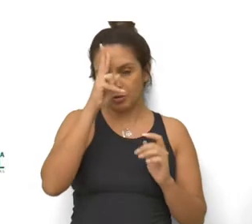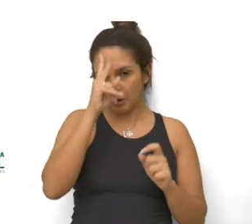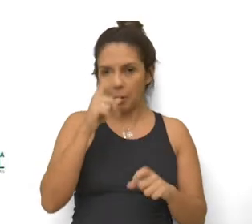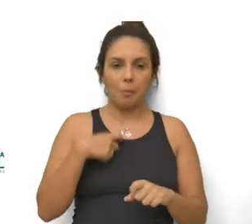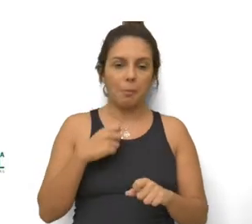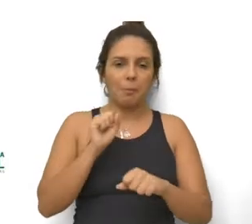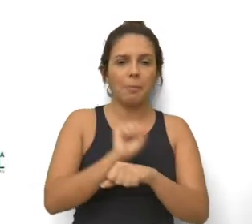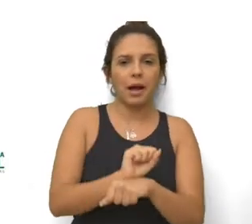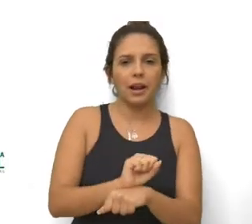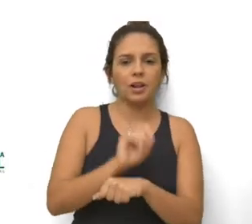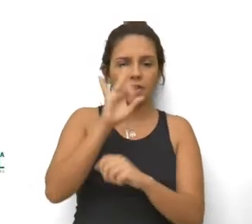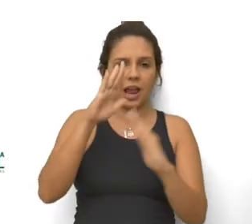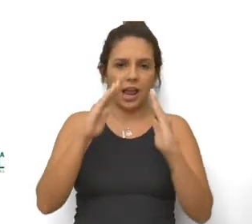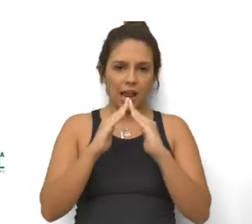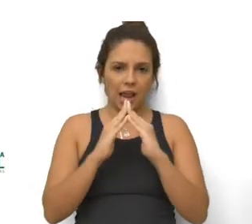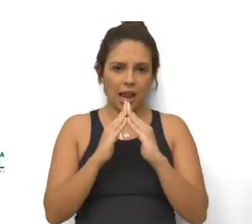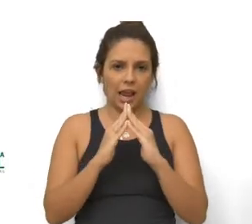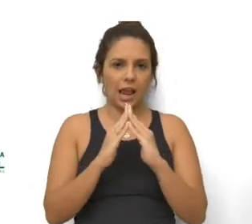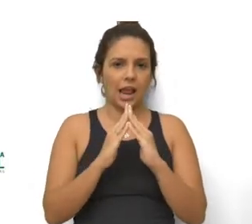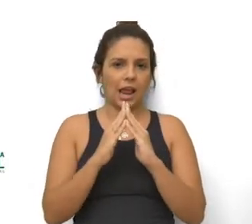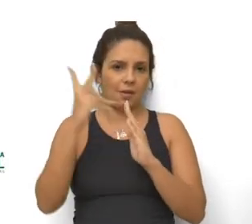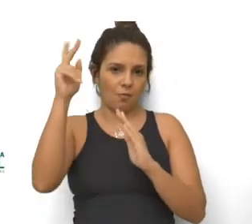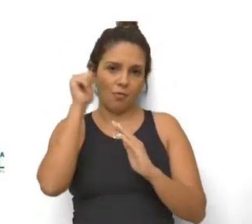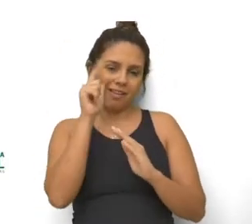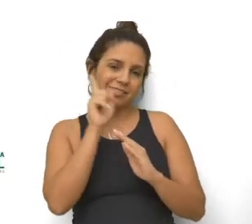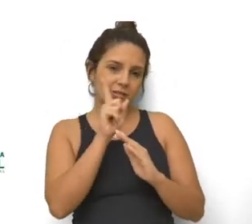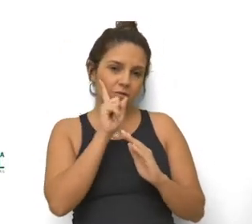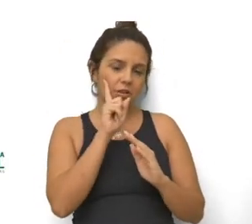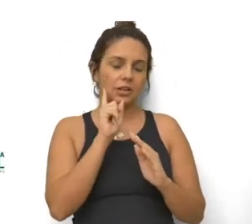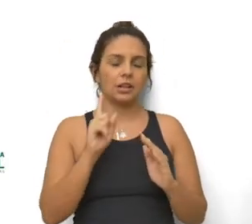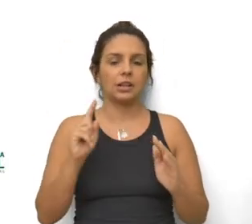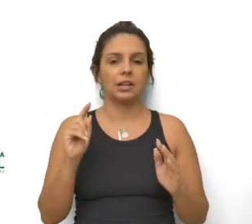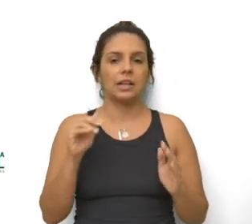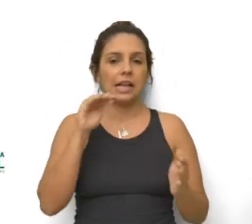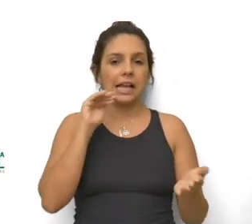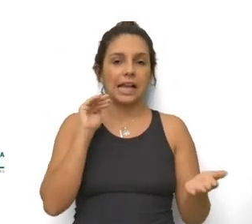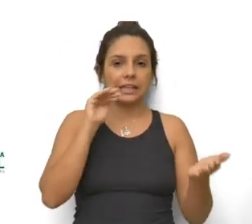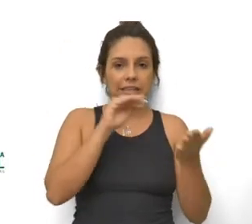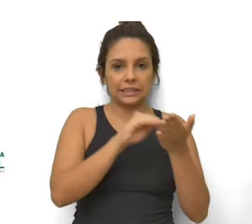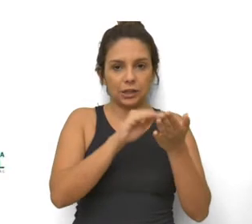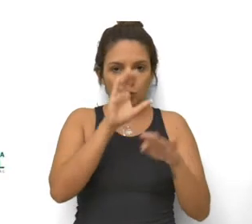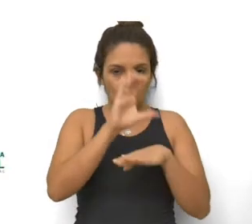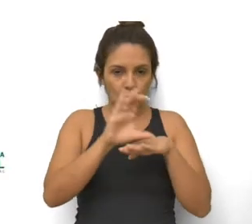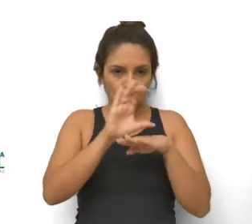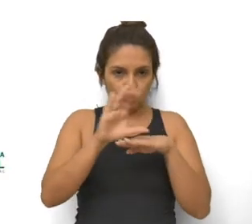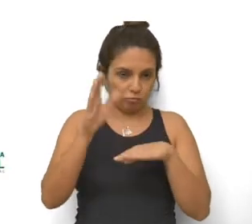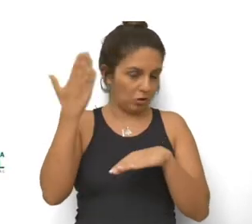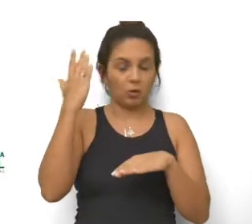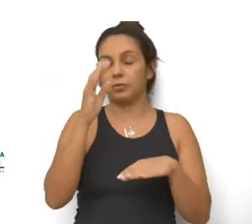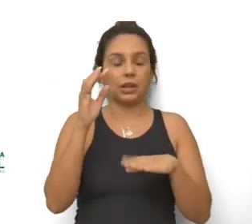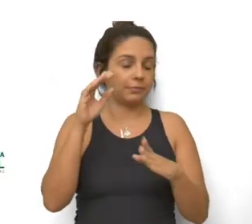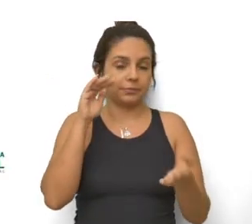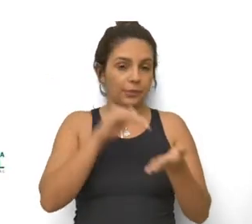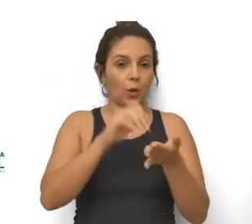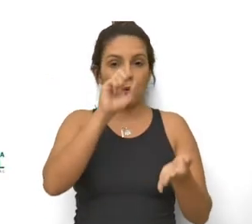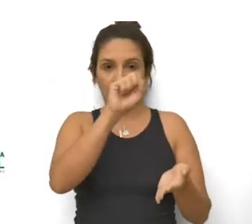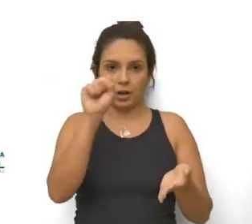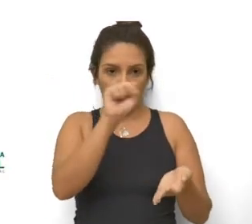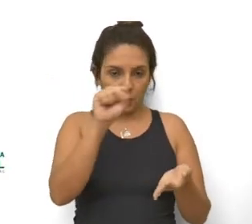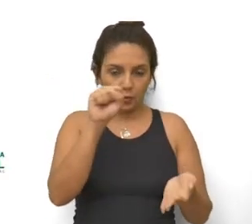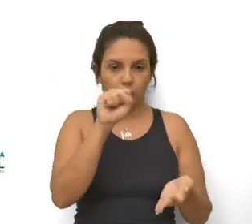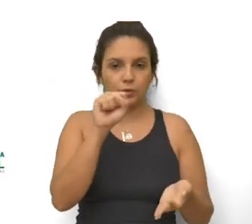aí. Era a casa da poeta americana. Até que no curso ali de 89,